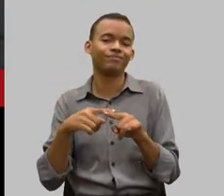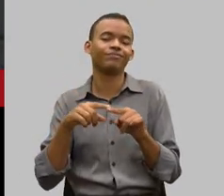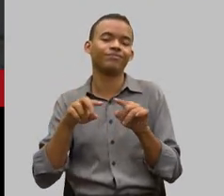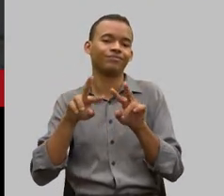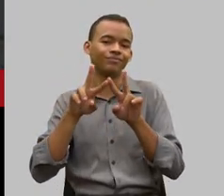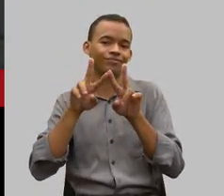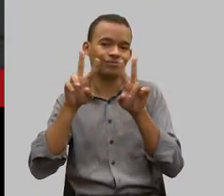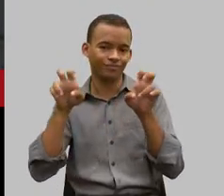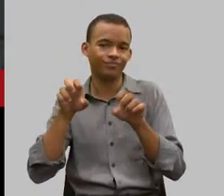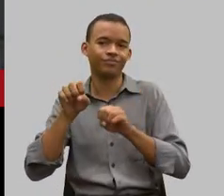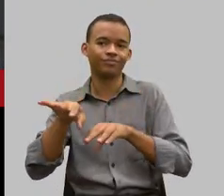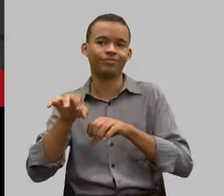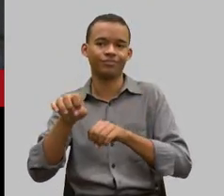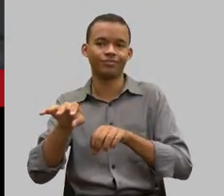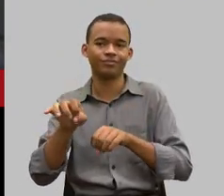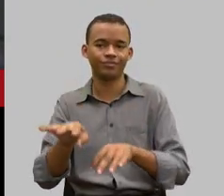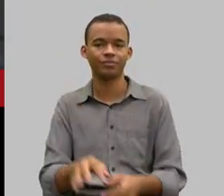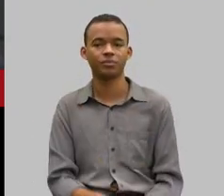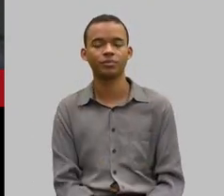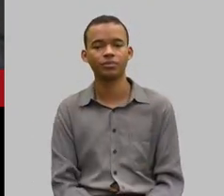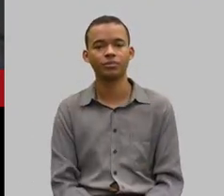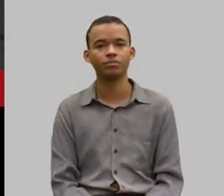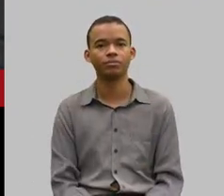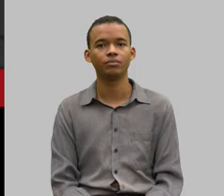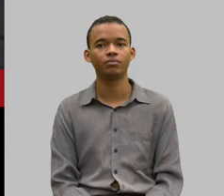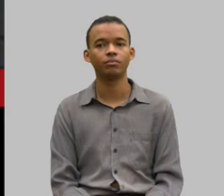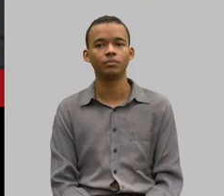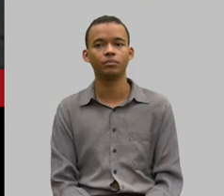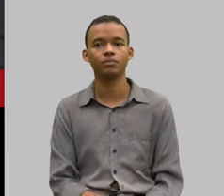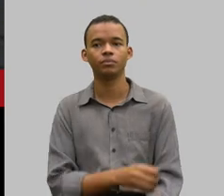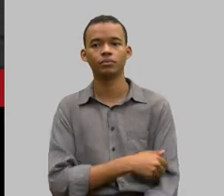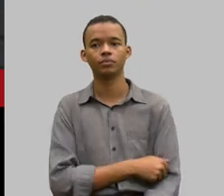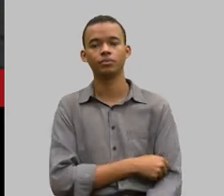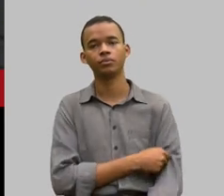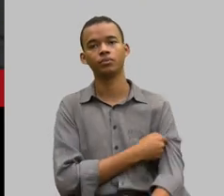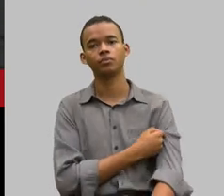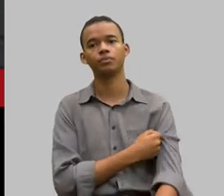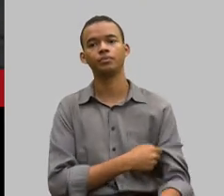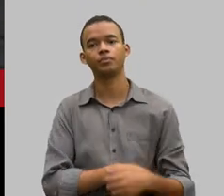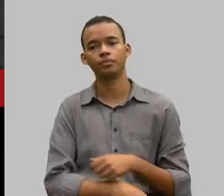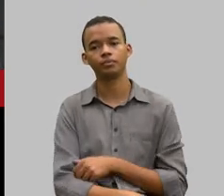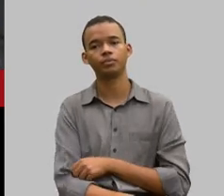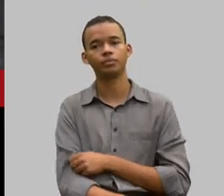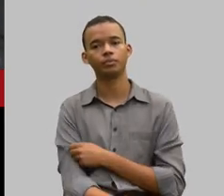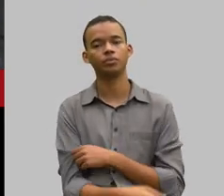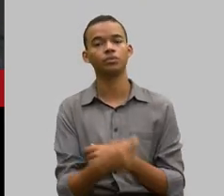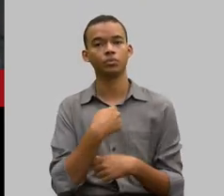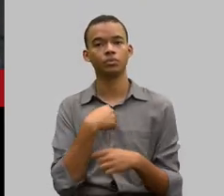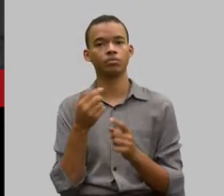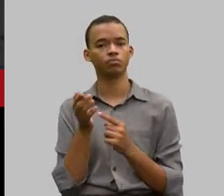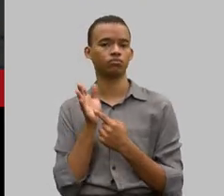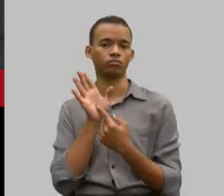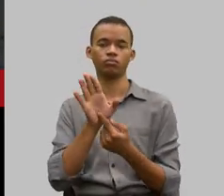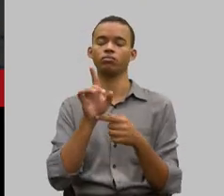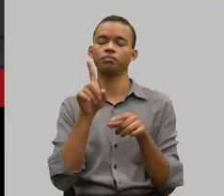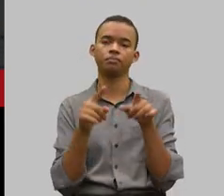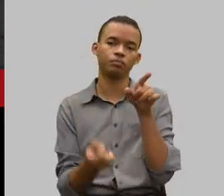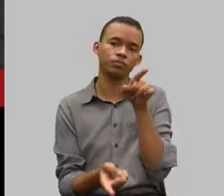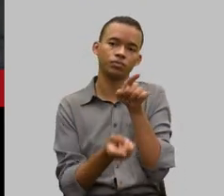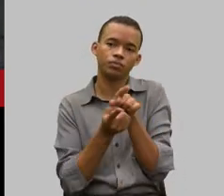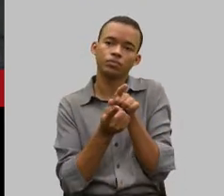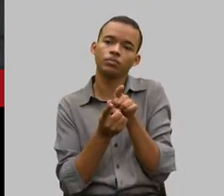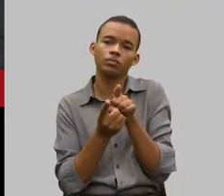passando para a minha apresentação é breve complementar